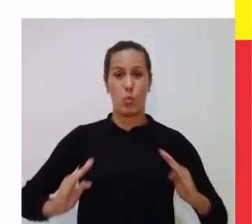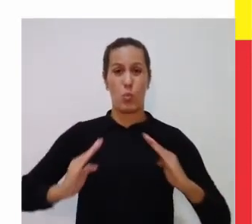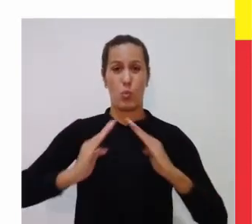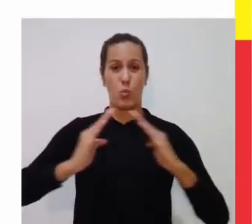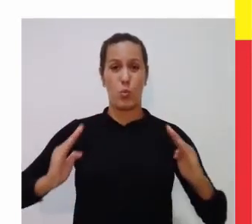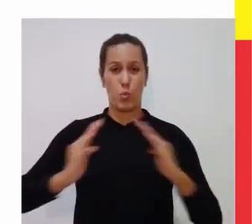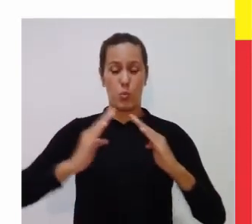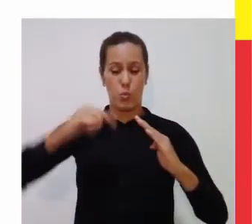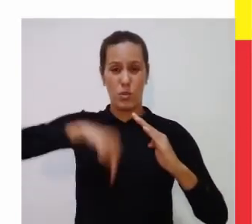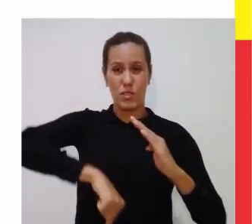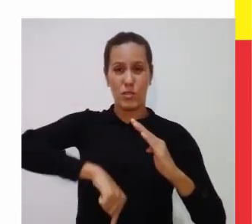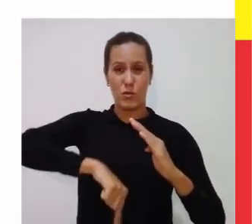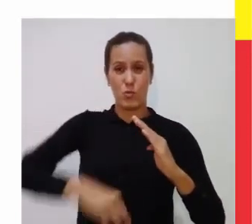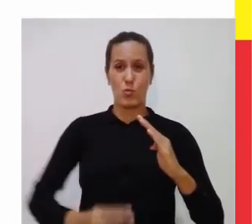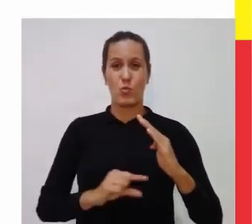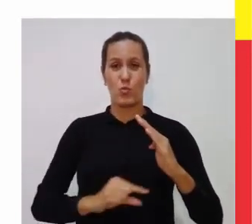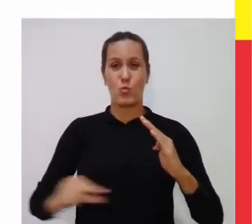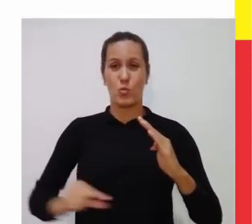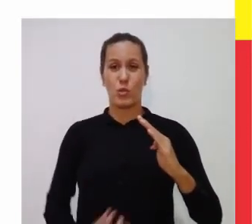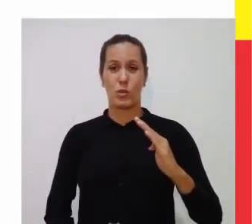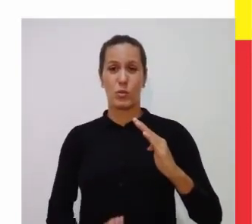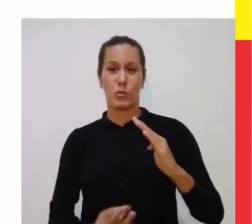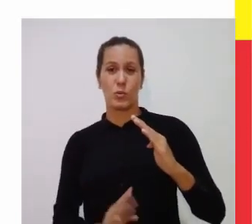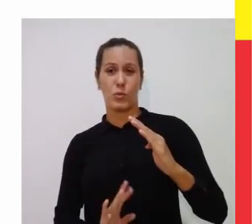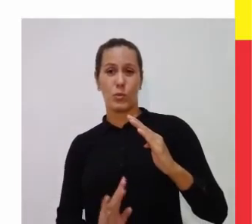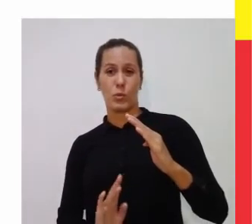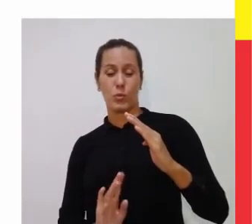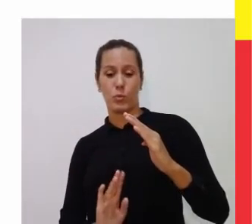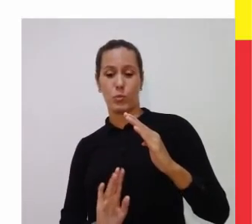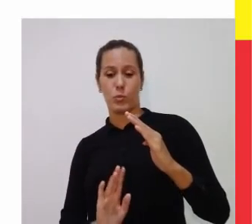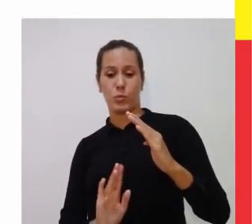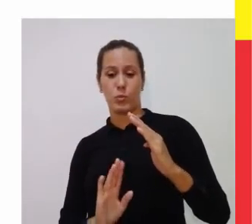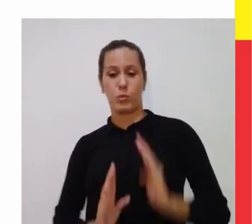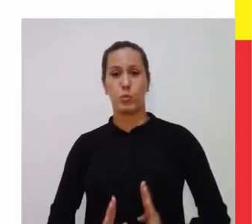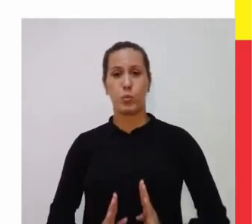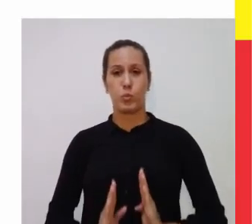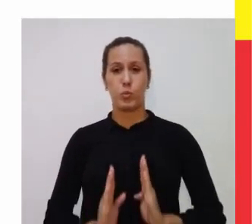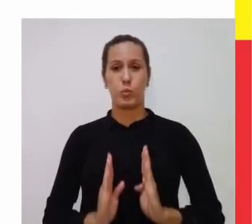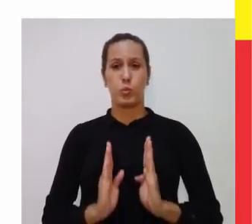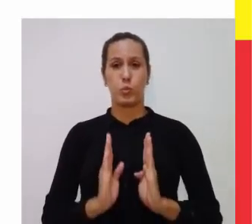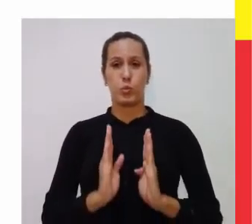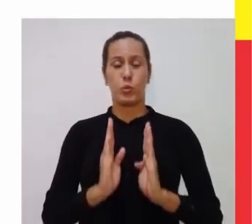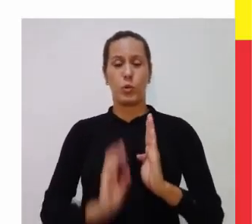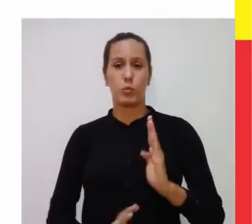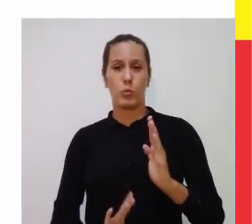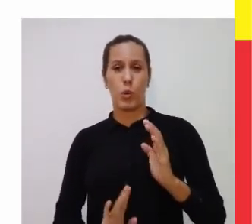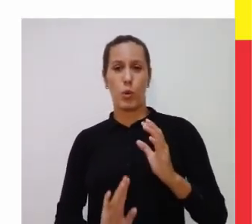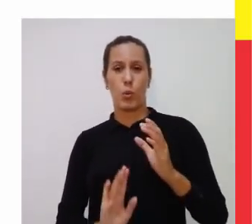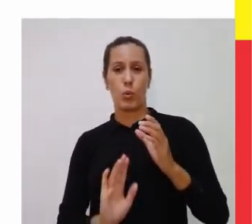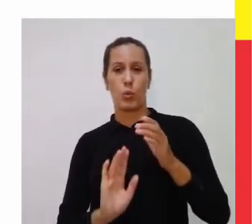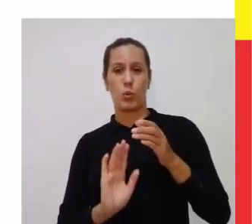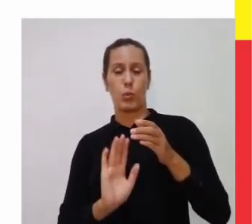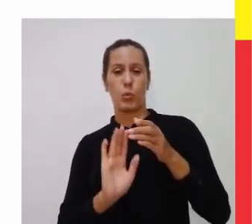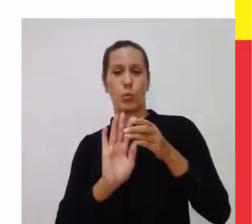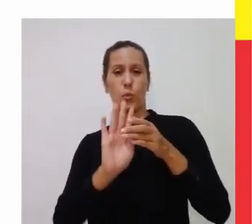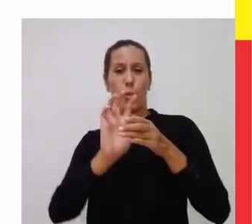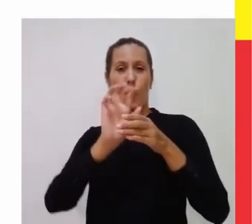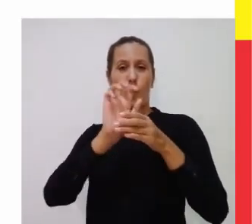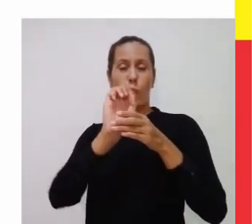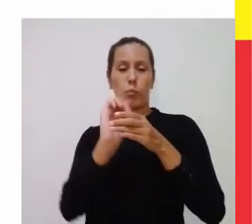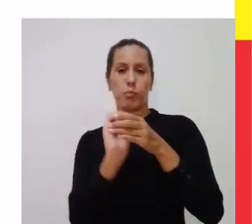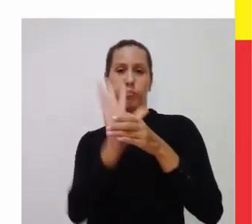da litosfera, certo? E essa lava ela vai caminhar por meio dessa câmara magmática até ela ser